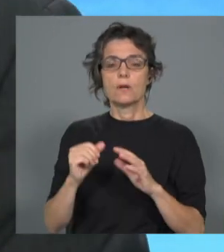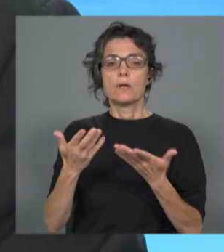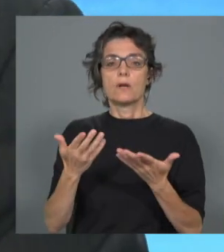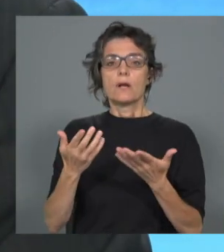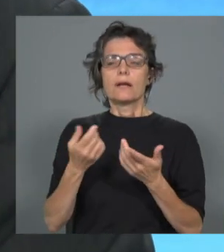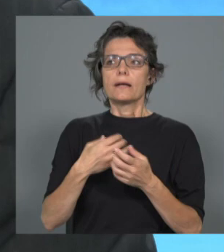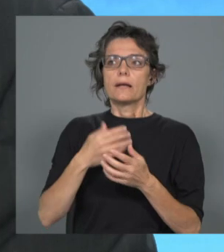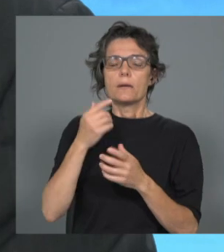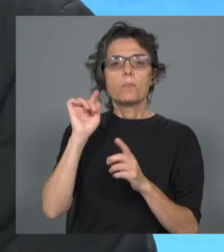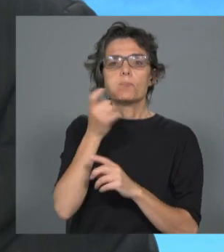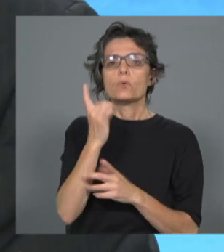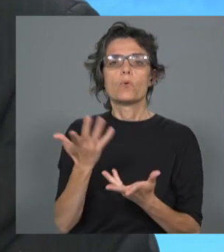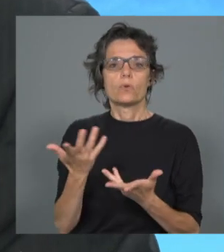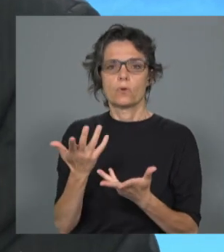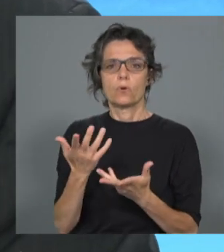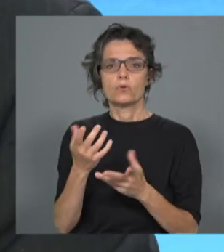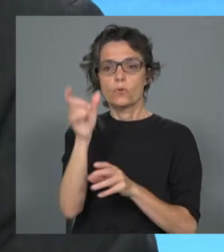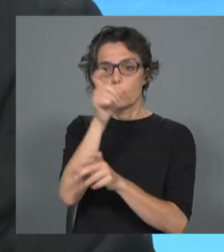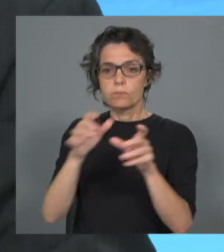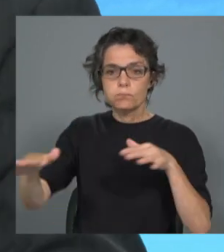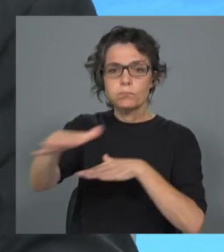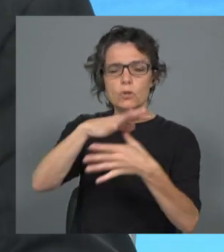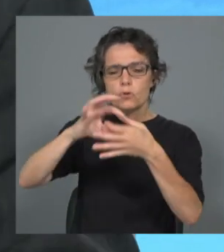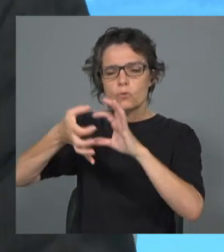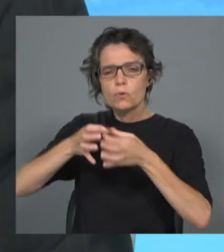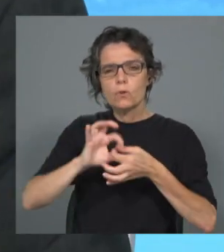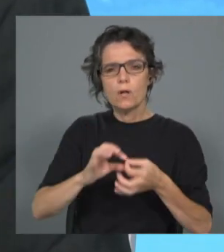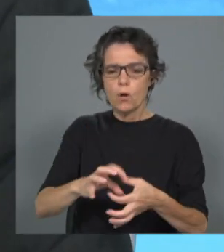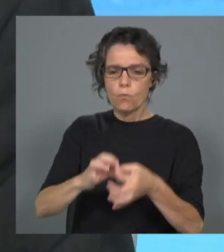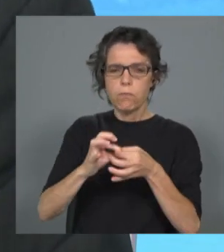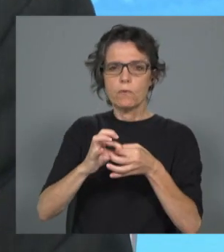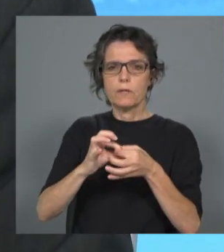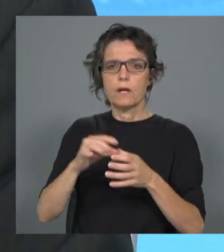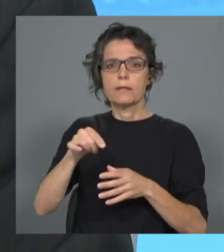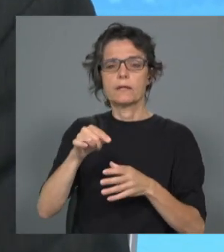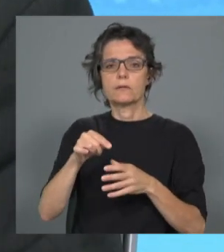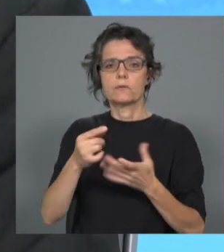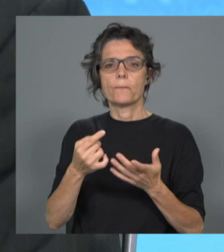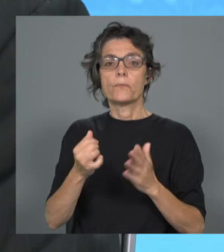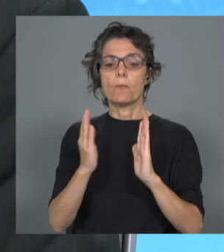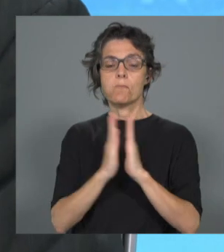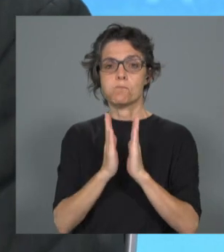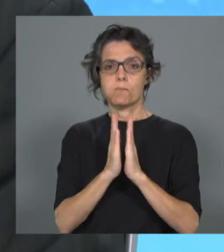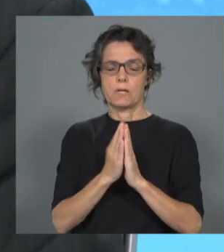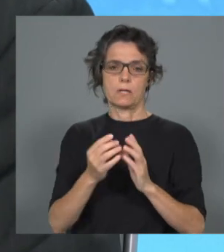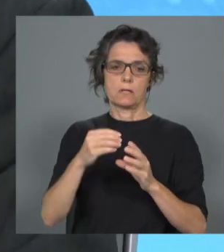humano. O que quer dizer o seguinte, que tudo o que na Igreja existe,